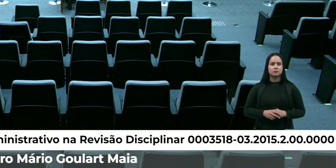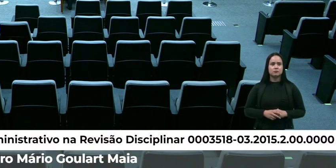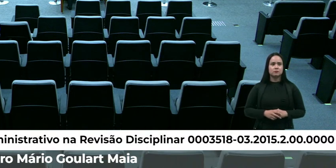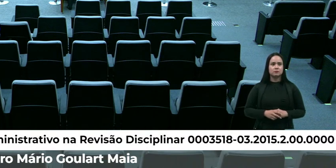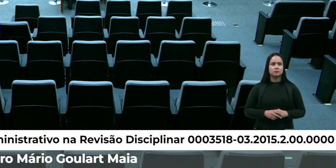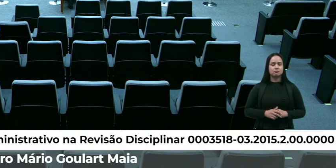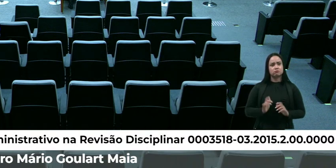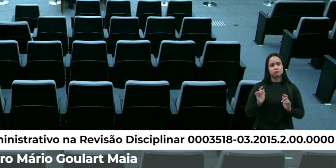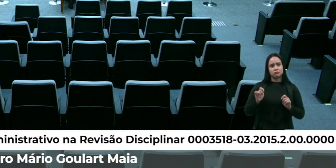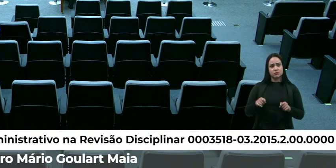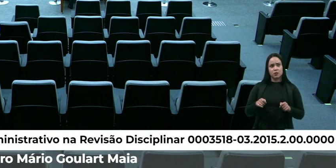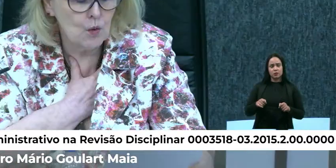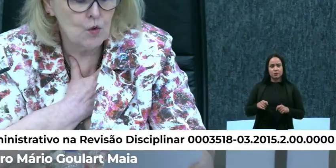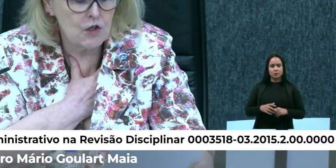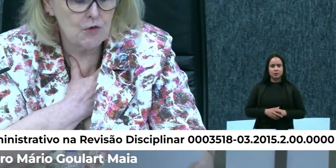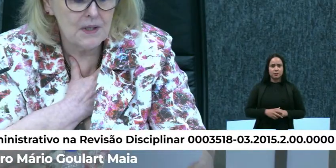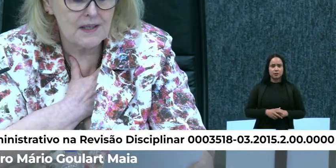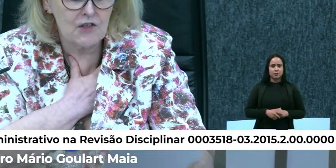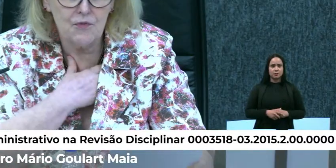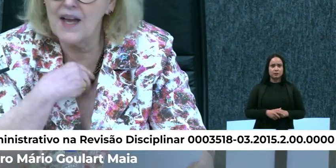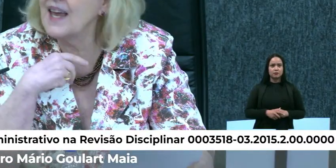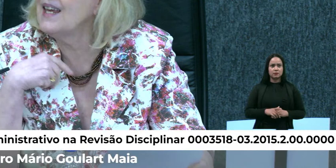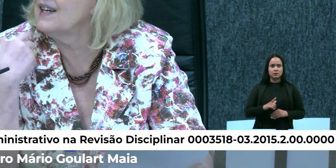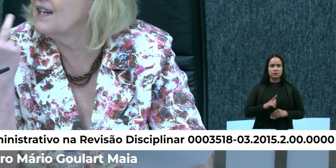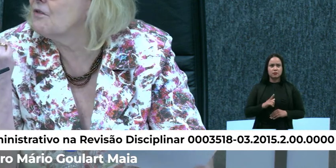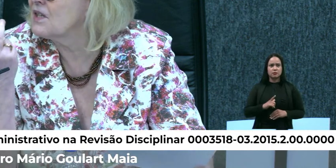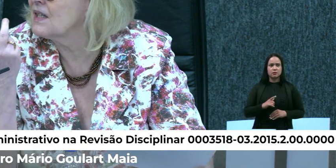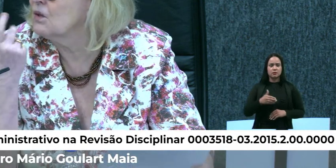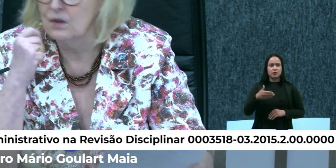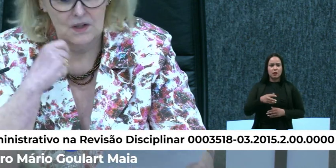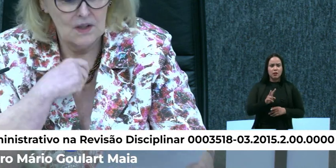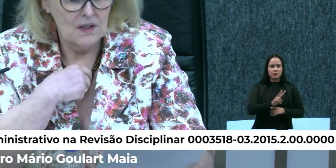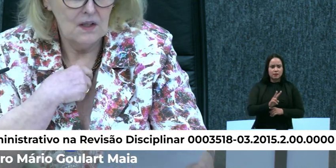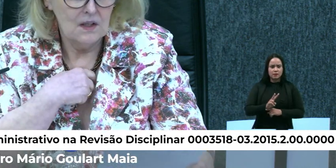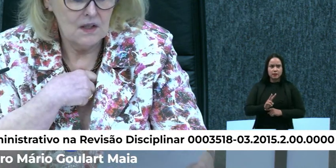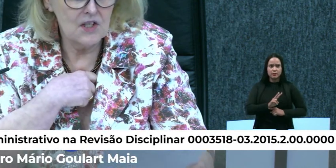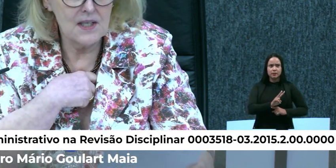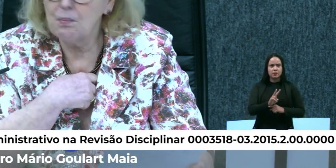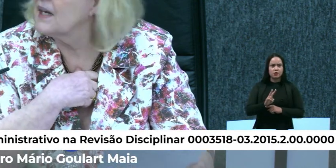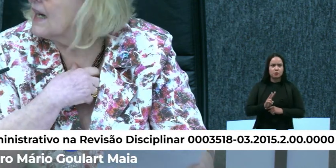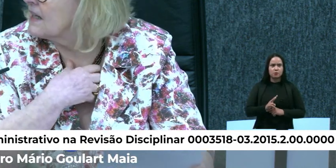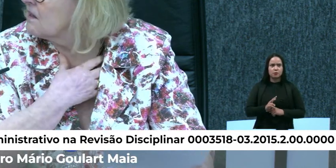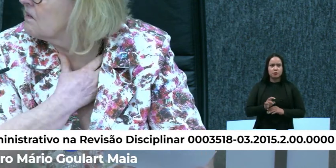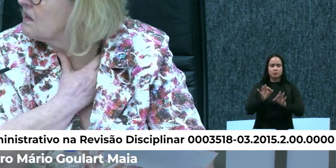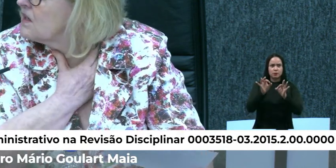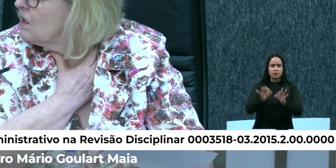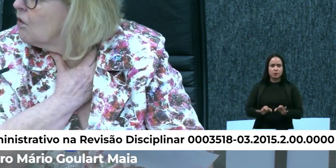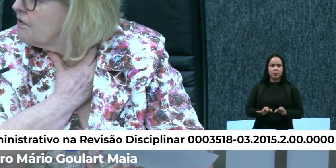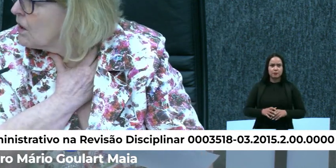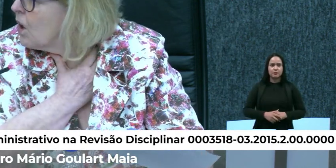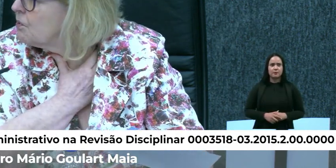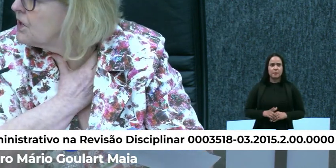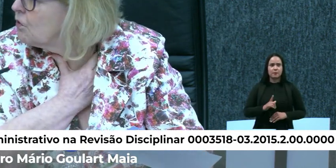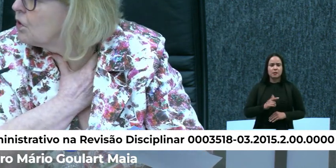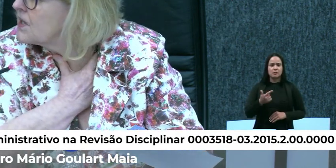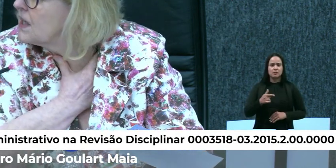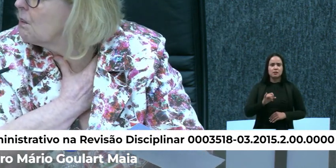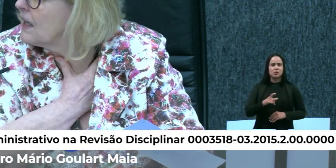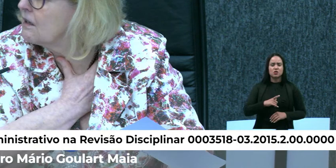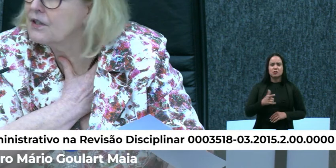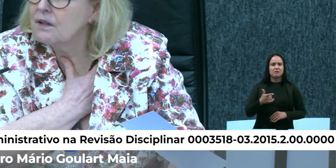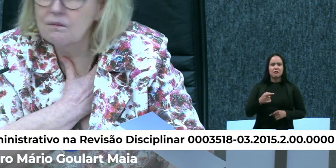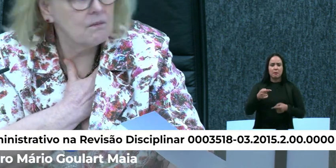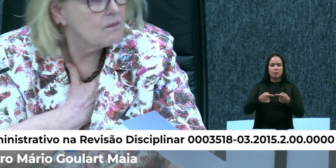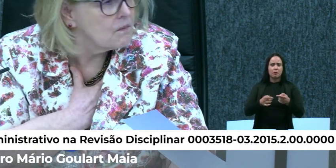numa hipótese como essa, que é um recurso administrativo em revisão disciplinar. Se não houver óbice, eu vou conceder